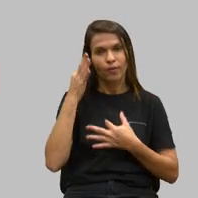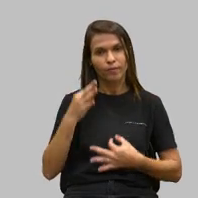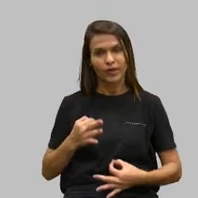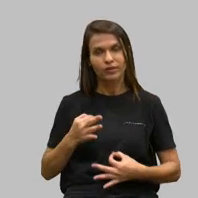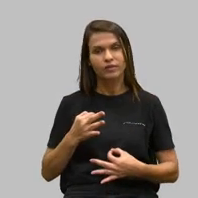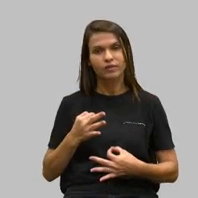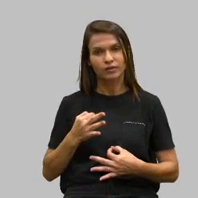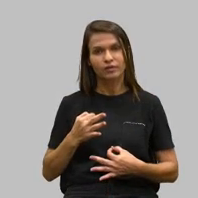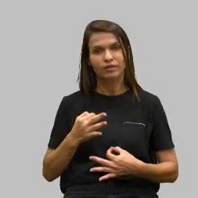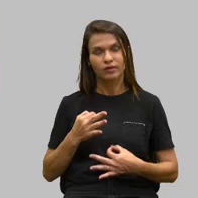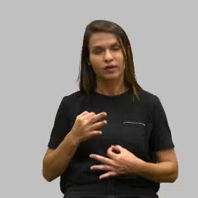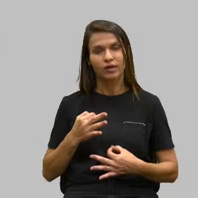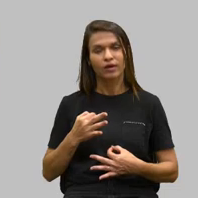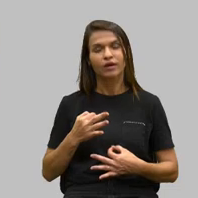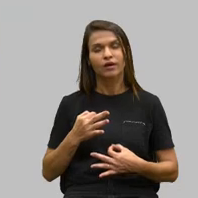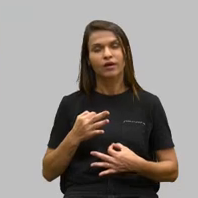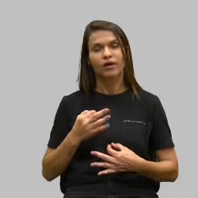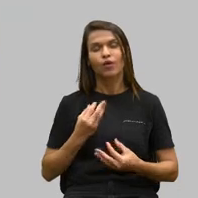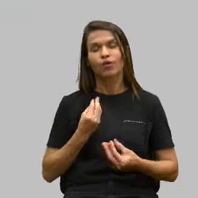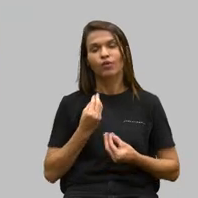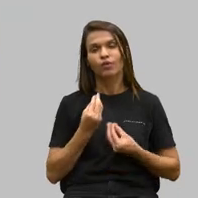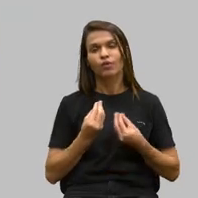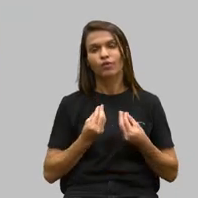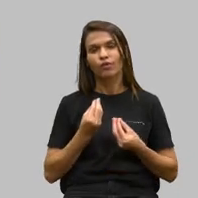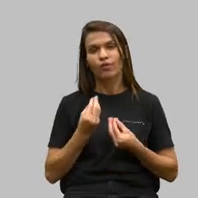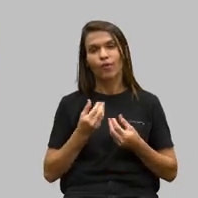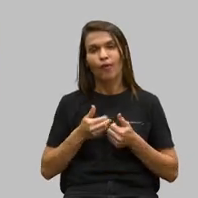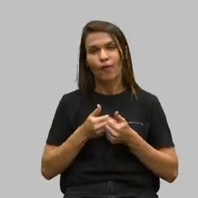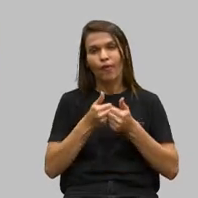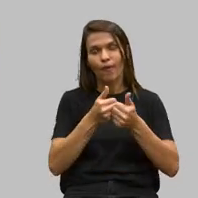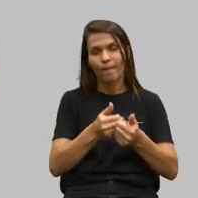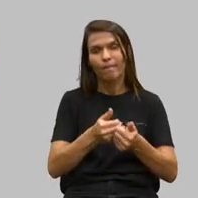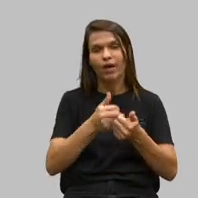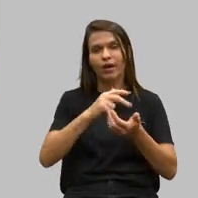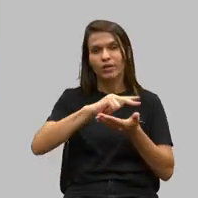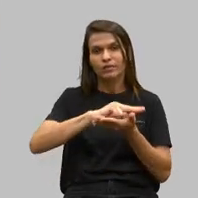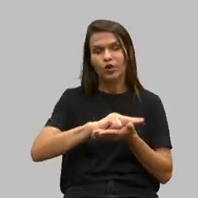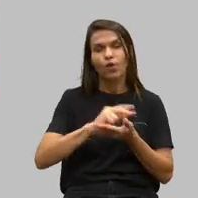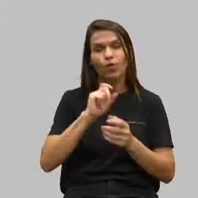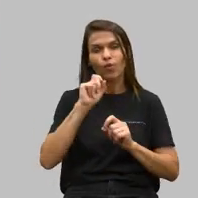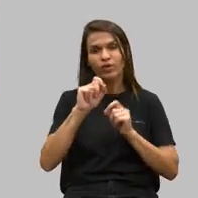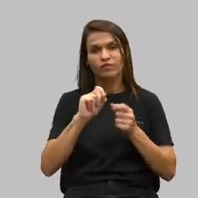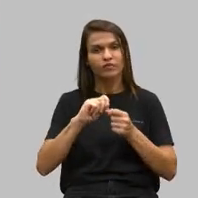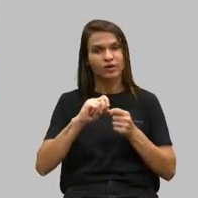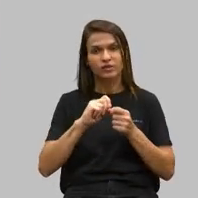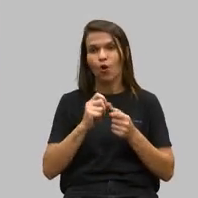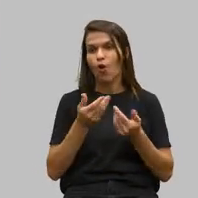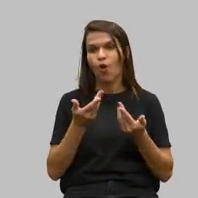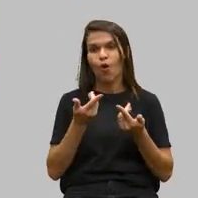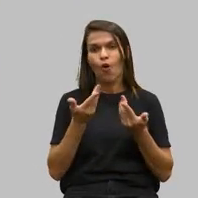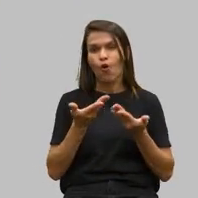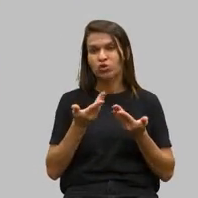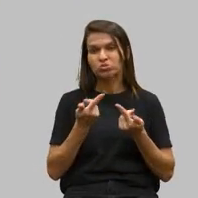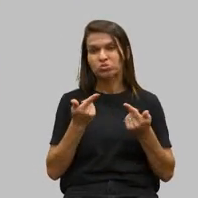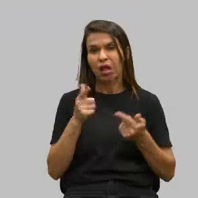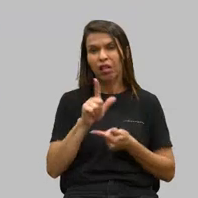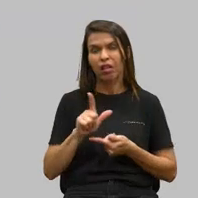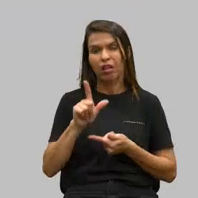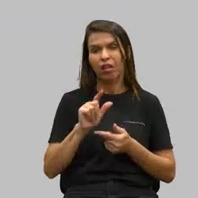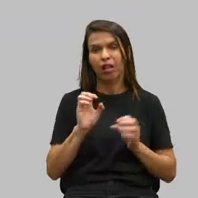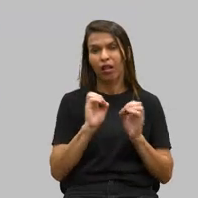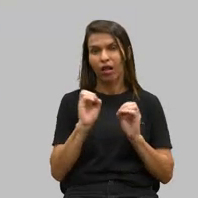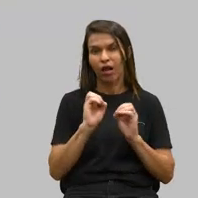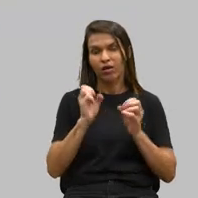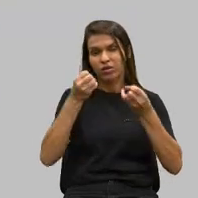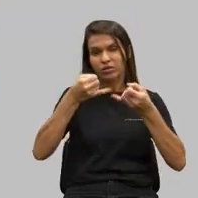protocolos para a gente entender como acompanhar esses pacientes, o que fazer, porque hoje nós não temos na literatura nada. A literatura só fala o seguinte,